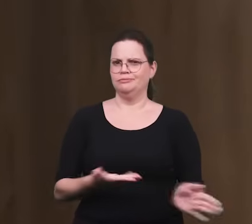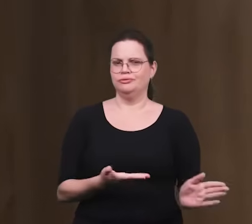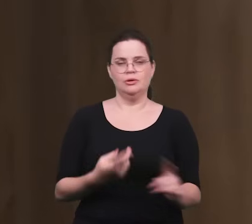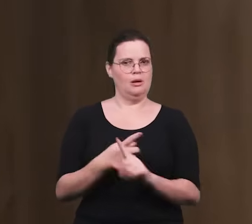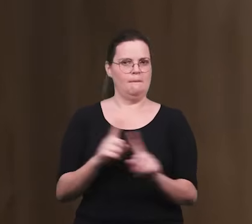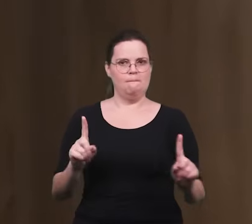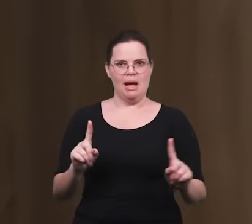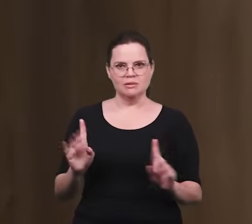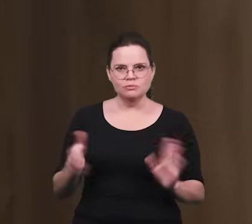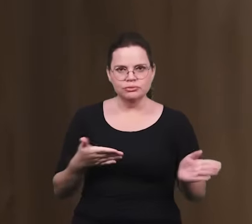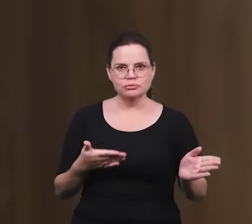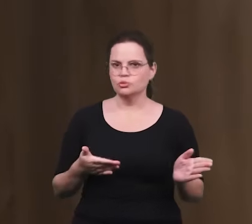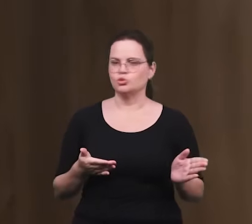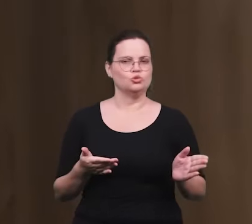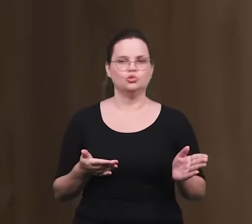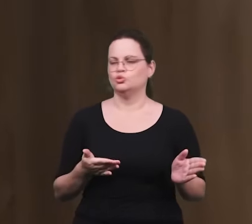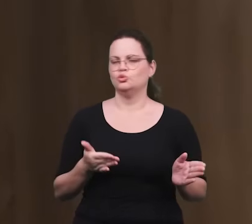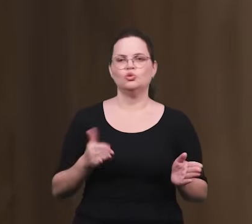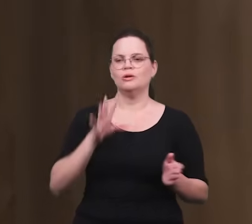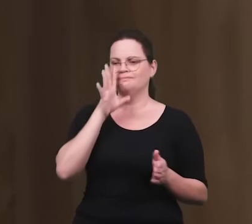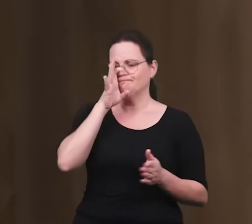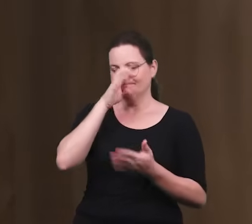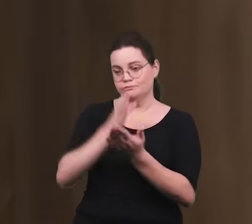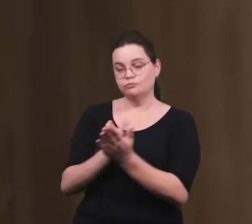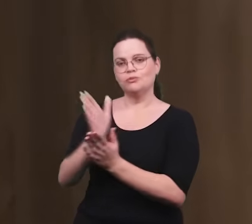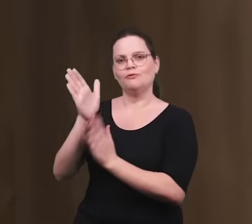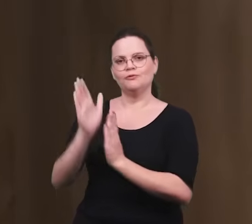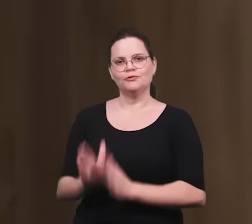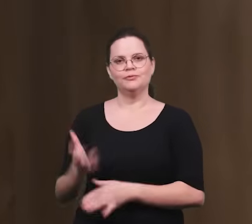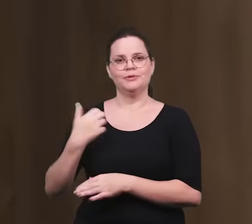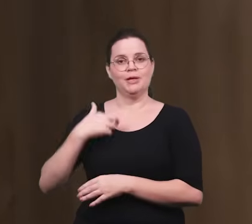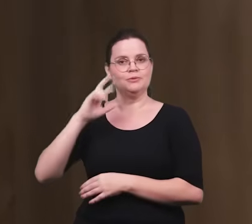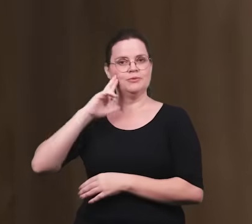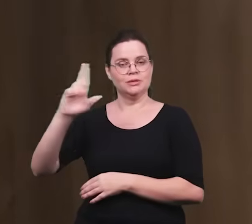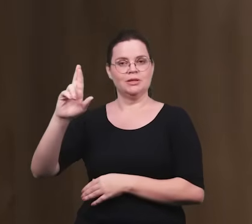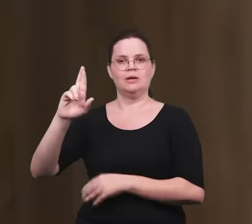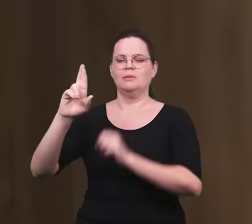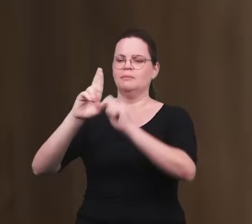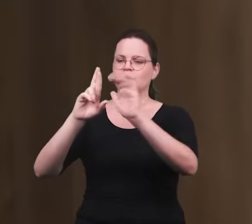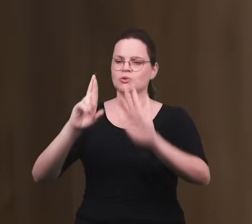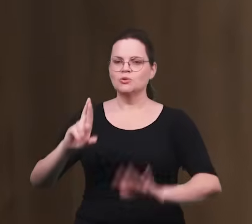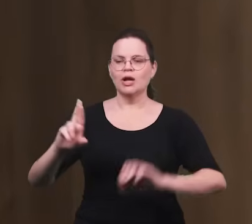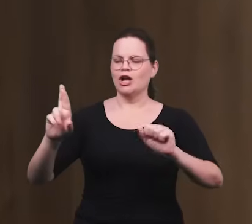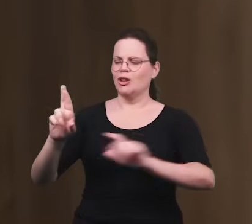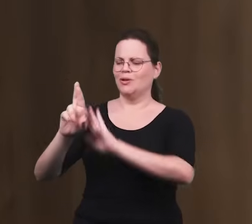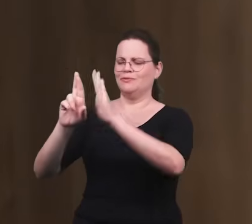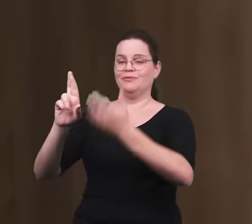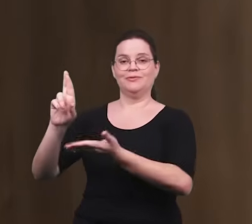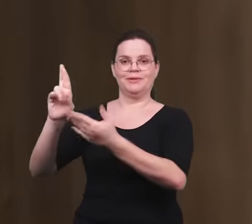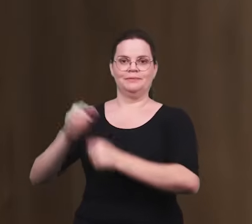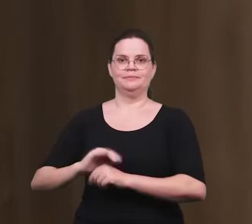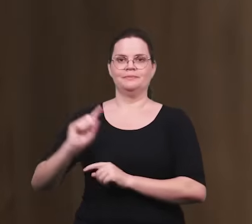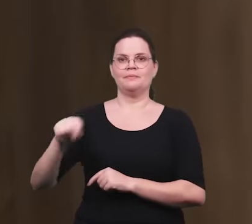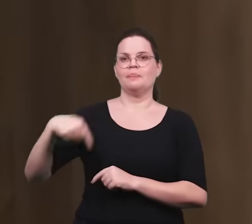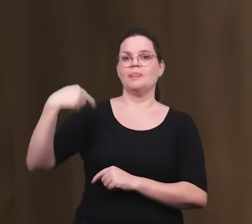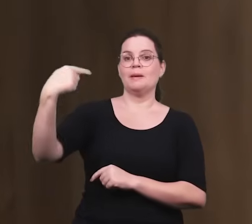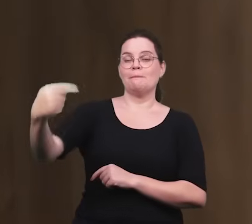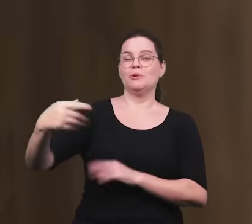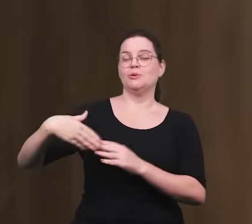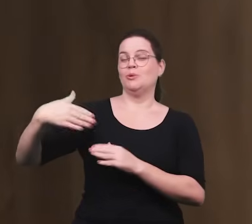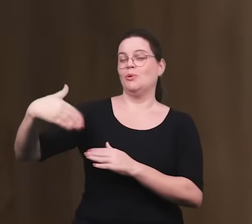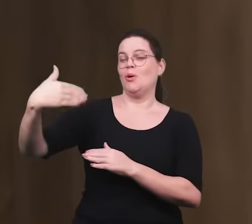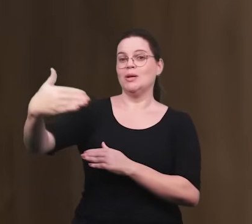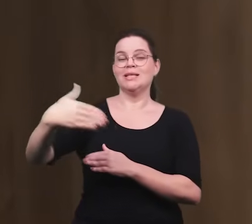ele permaneceu fiel, o Senhor foi glorificado na vida dele, e você vai ver lá na frente, quando ele traz a